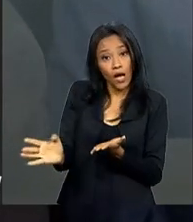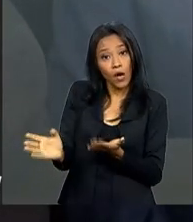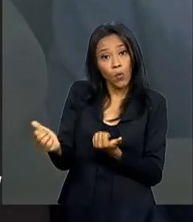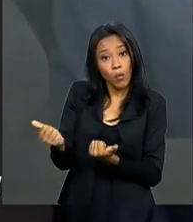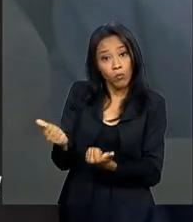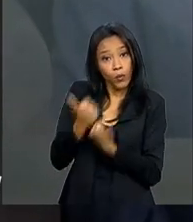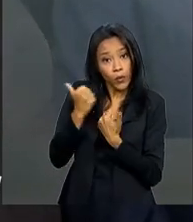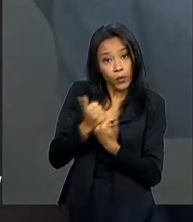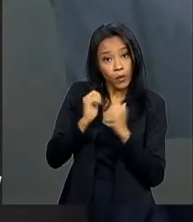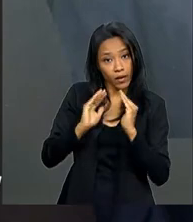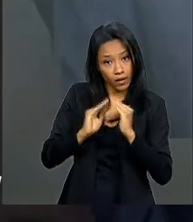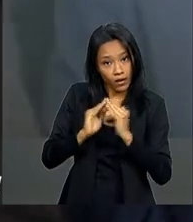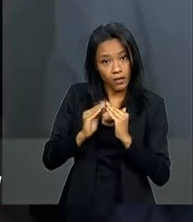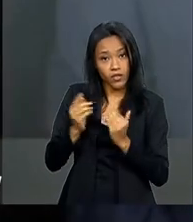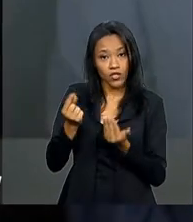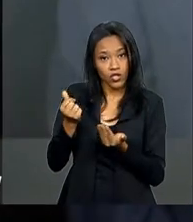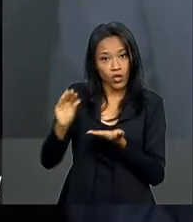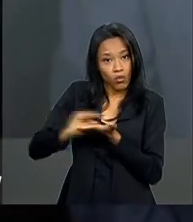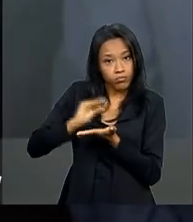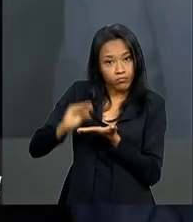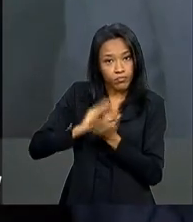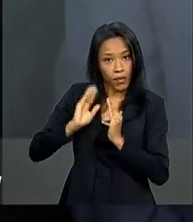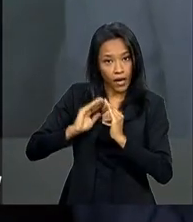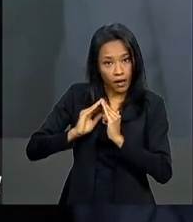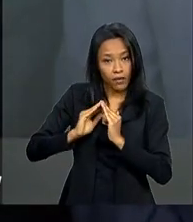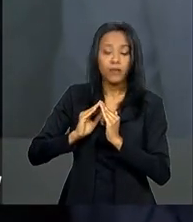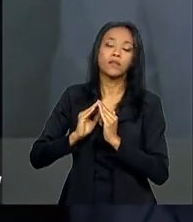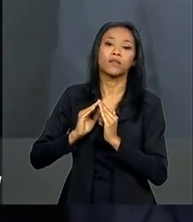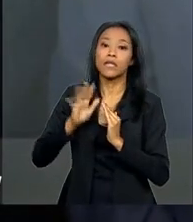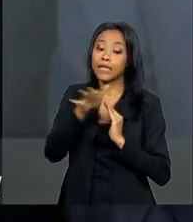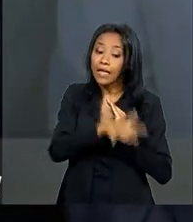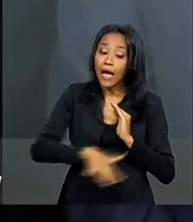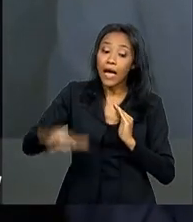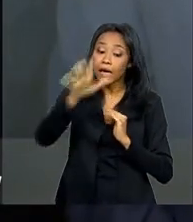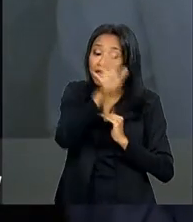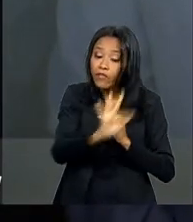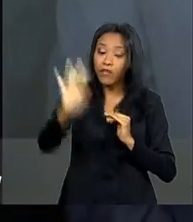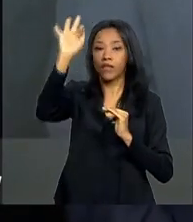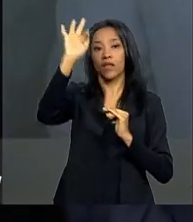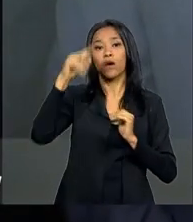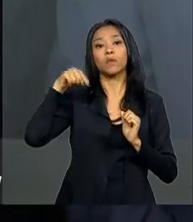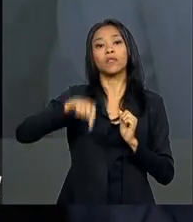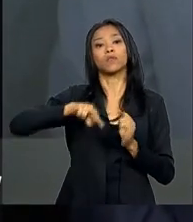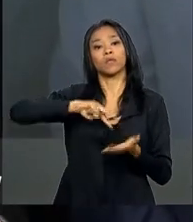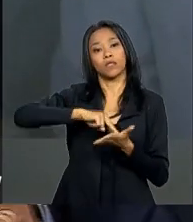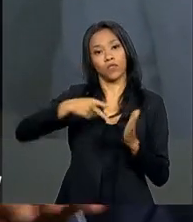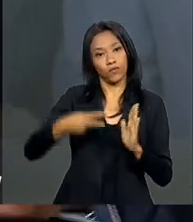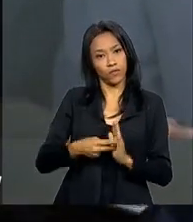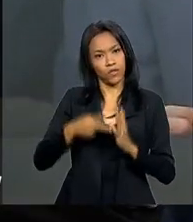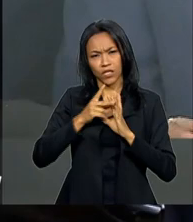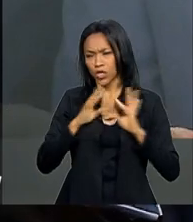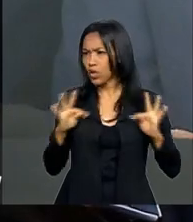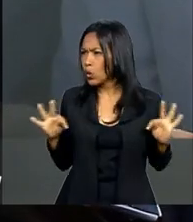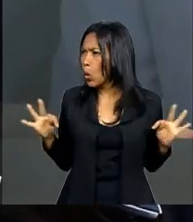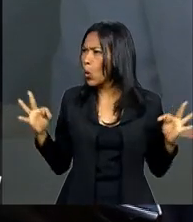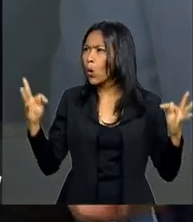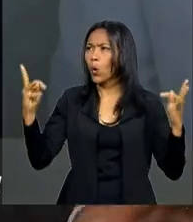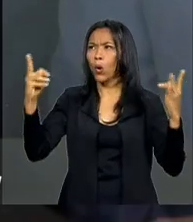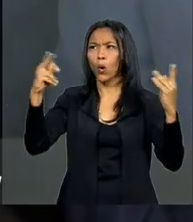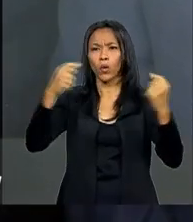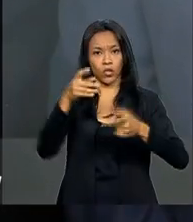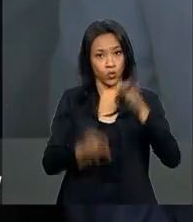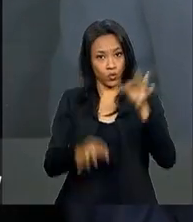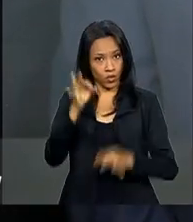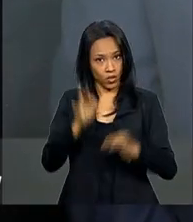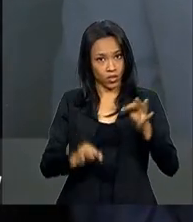auxílio moradia, porque eliminado o auxílio moradia na área federal, isto significa que toda a Justiça Federal, e olha